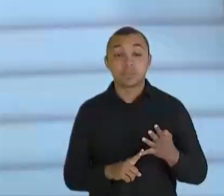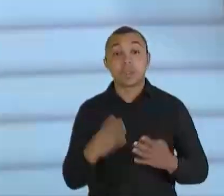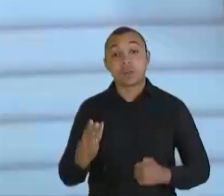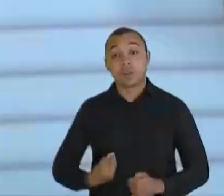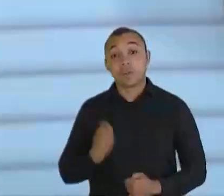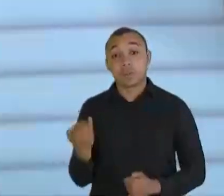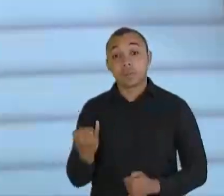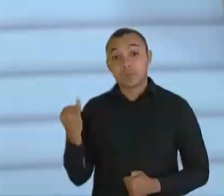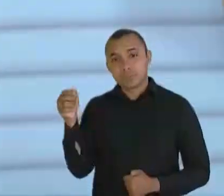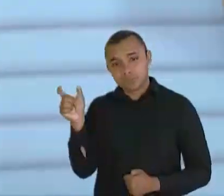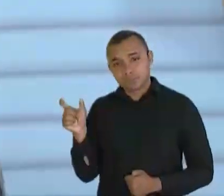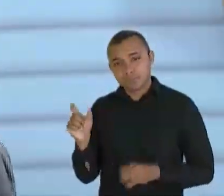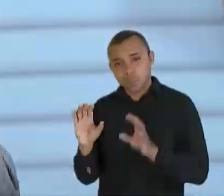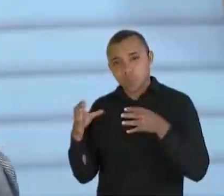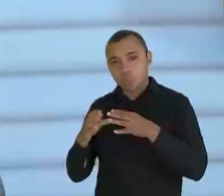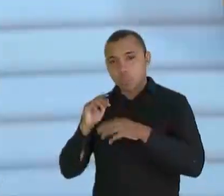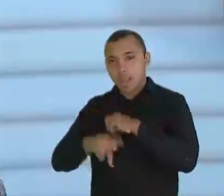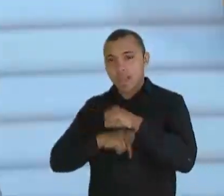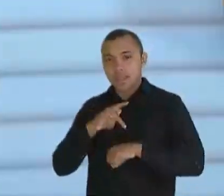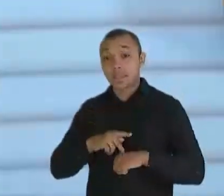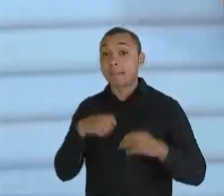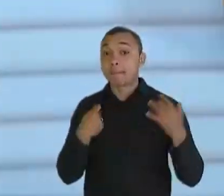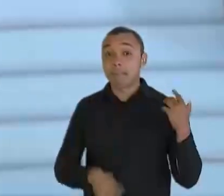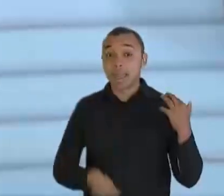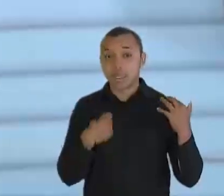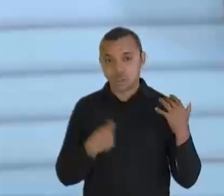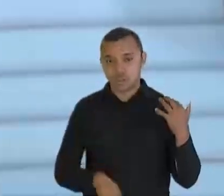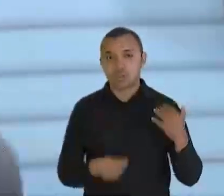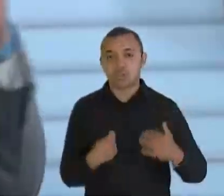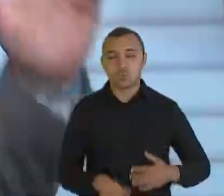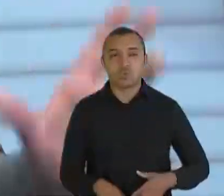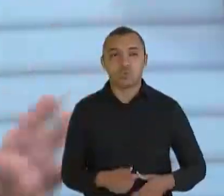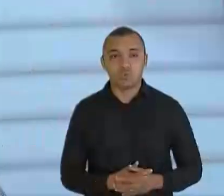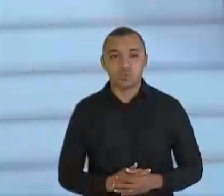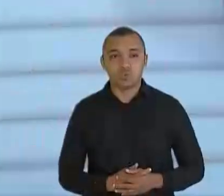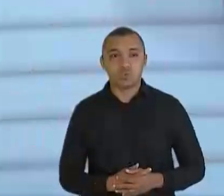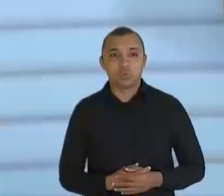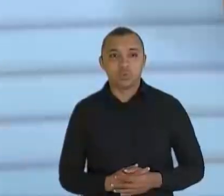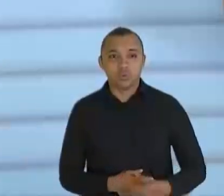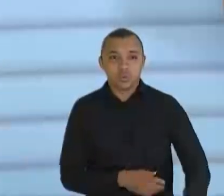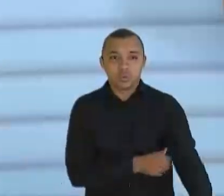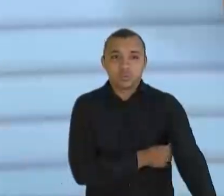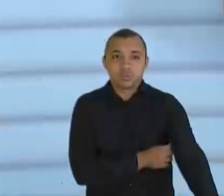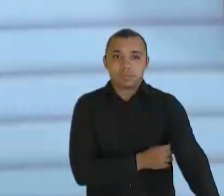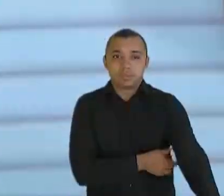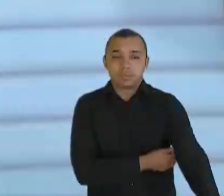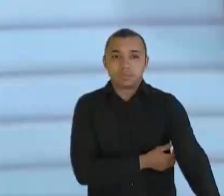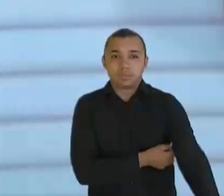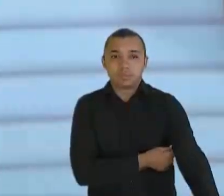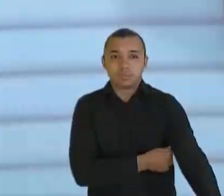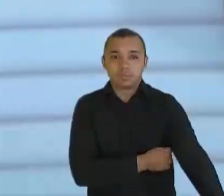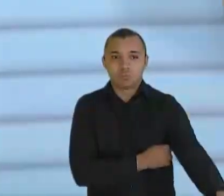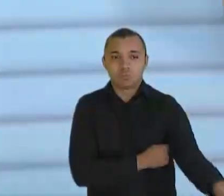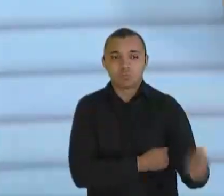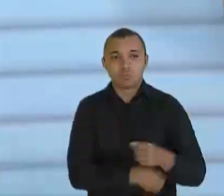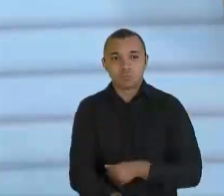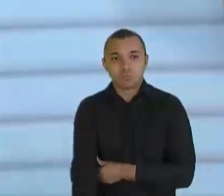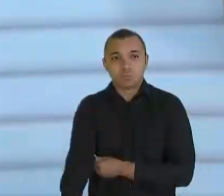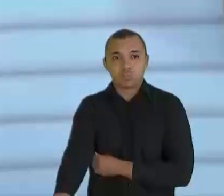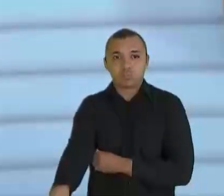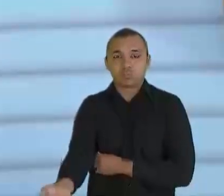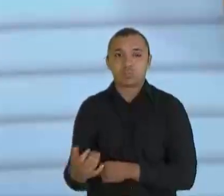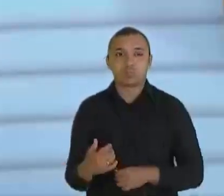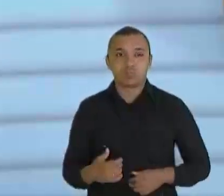do México, né? Também. Nós não éramos os únicos latino-americanos, claro, né? Esses encontros internacionais. Uma presença muito forte,